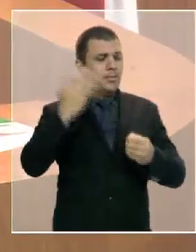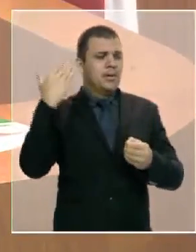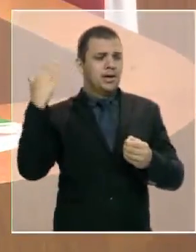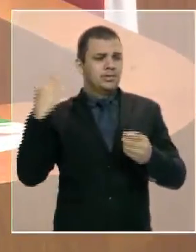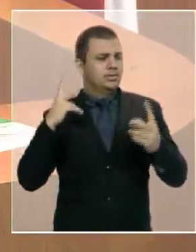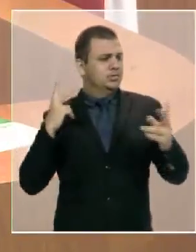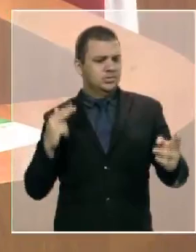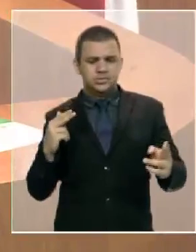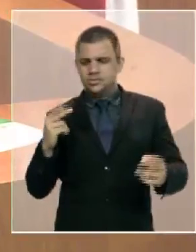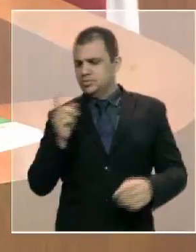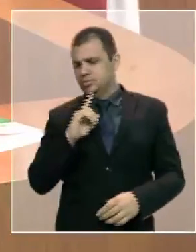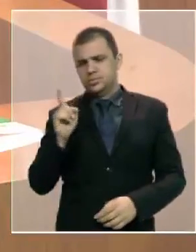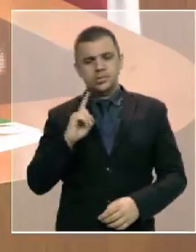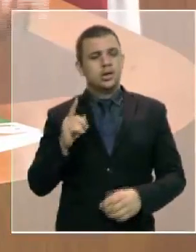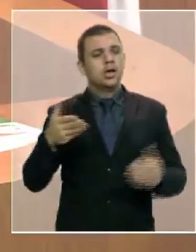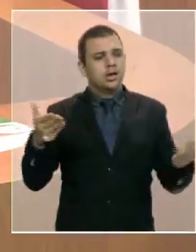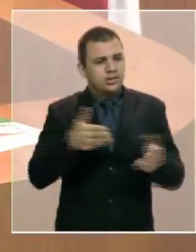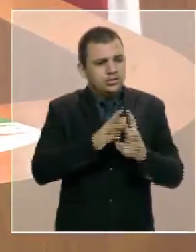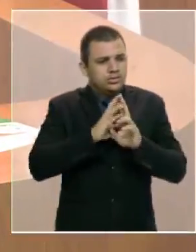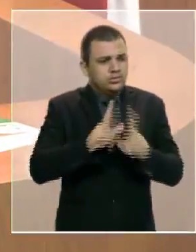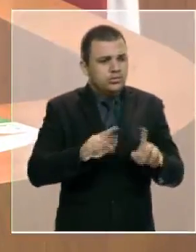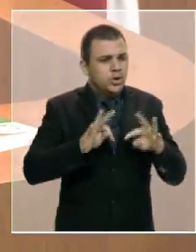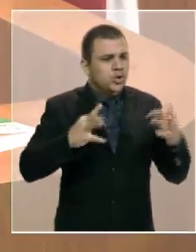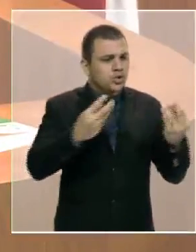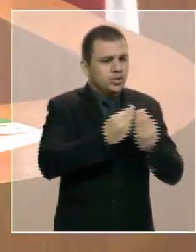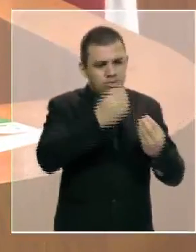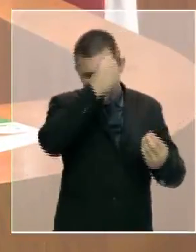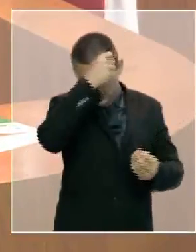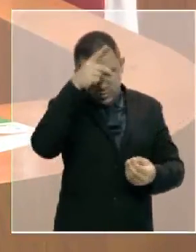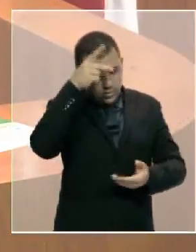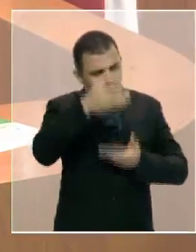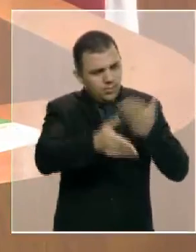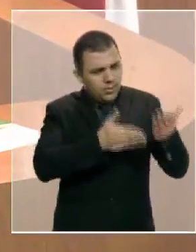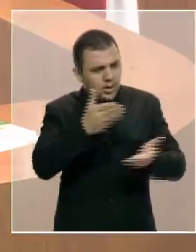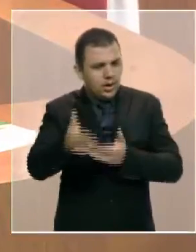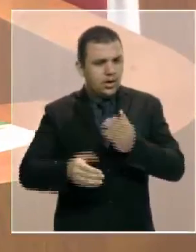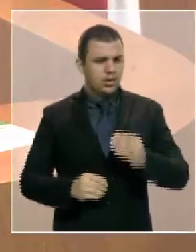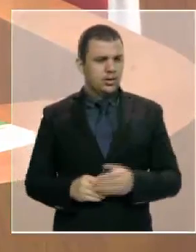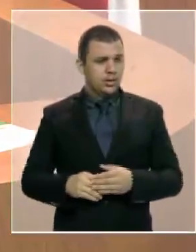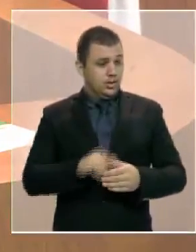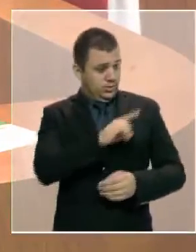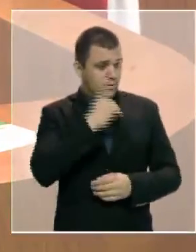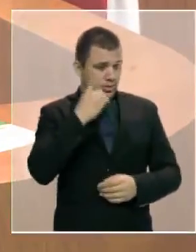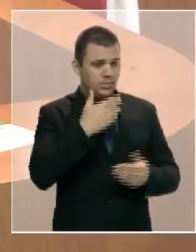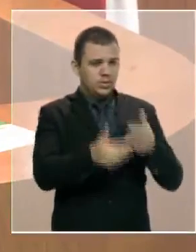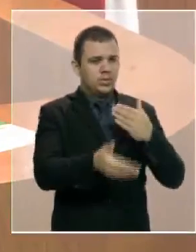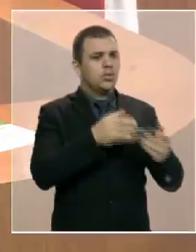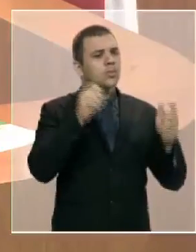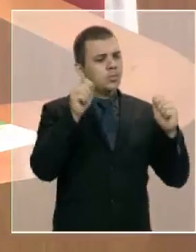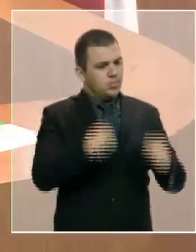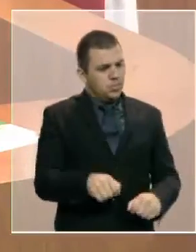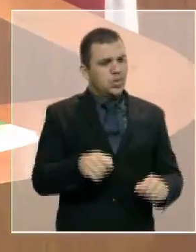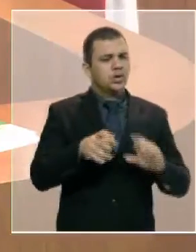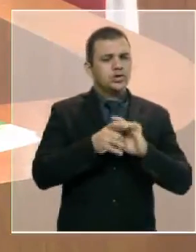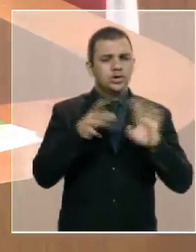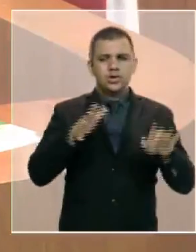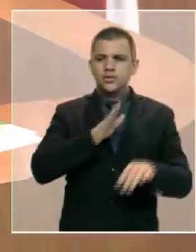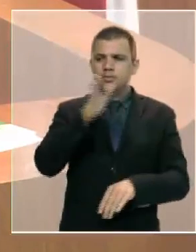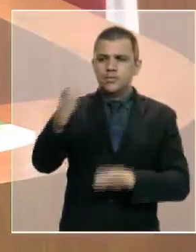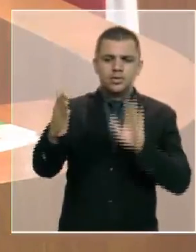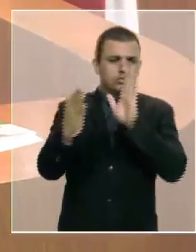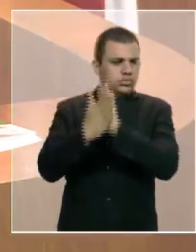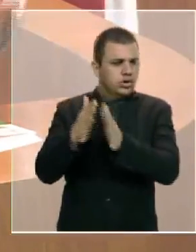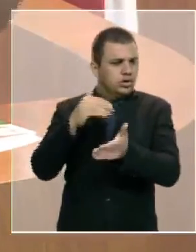prefeitos vão ser bem tratados, todos os deputados têm portas abertas com os secretários. Ele falou naquela tribuna que